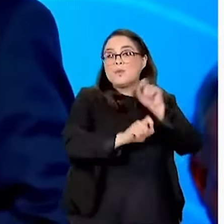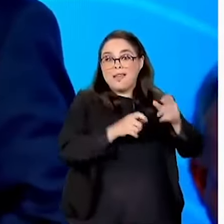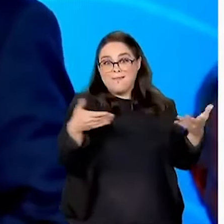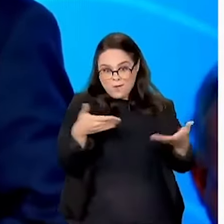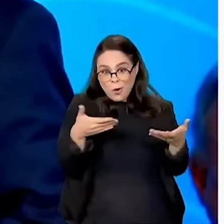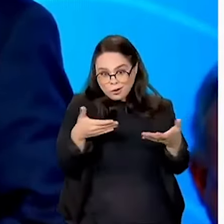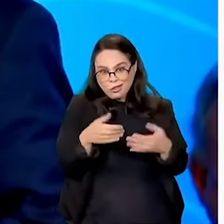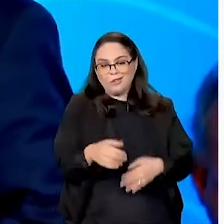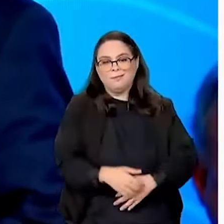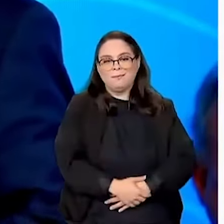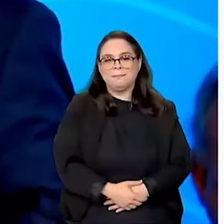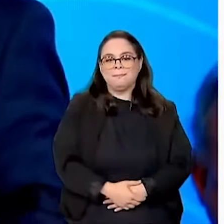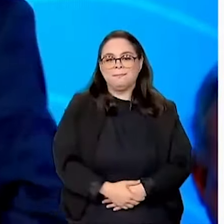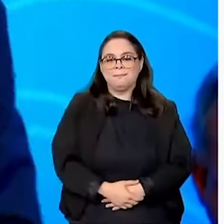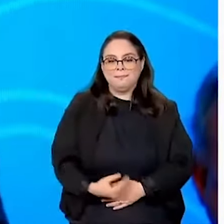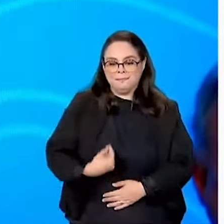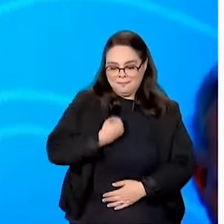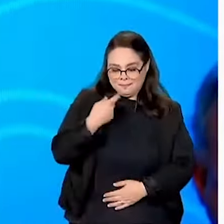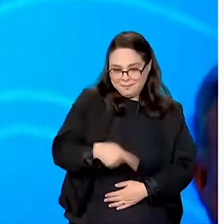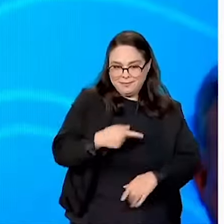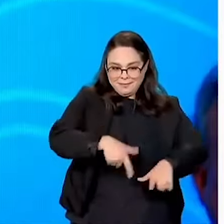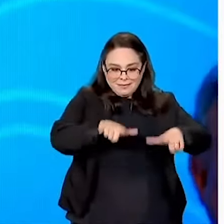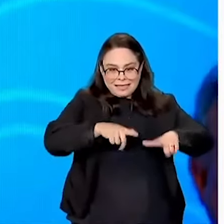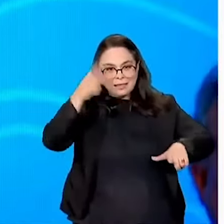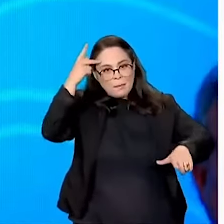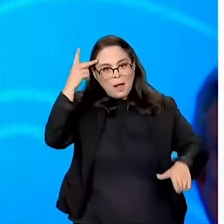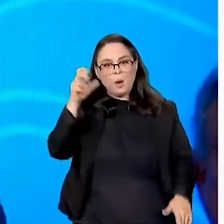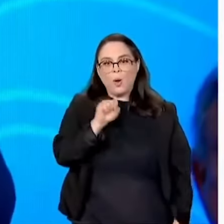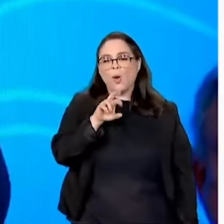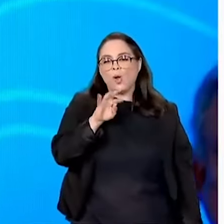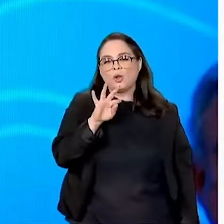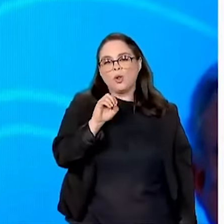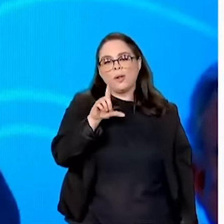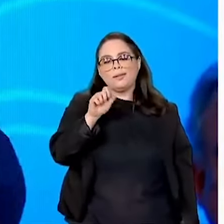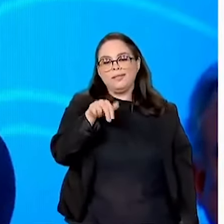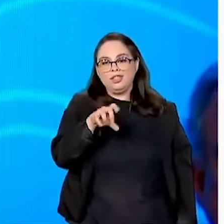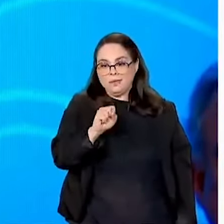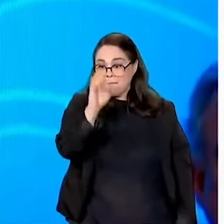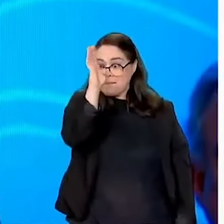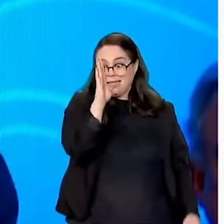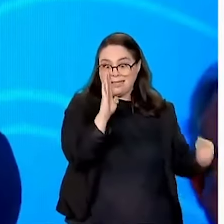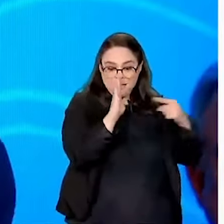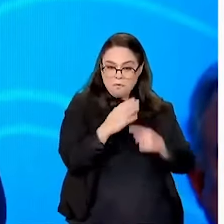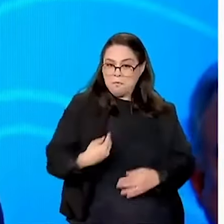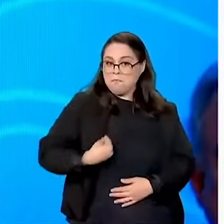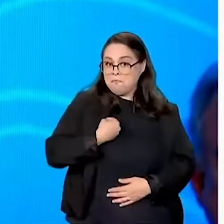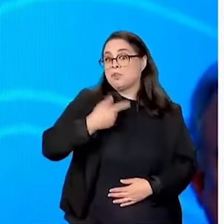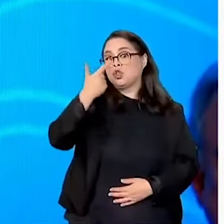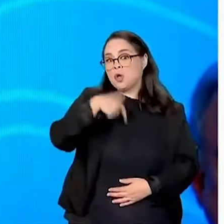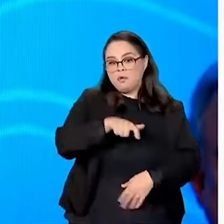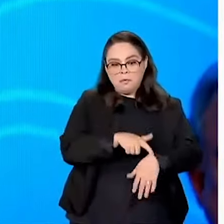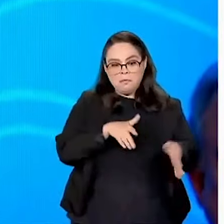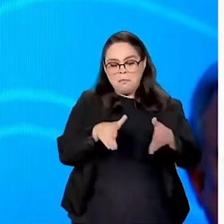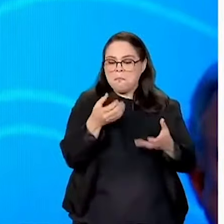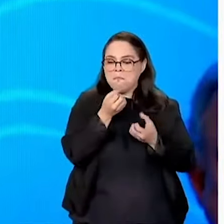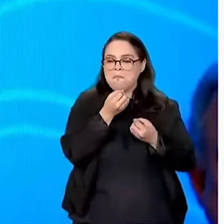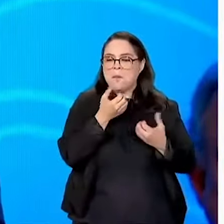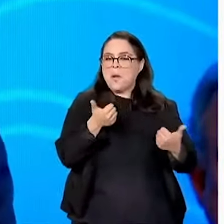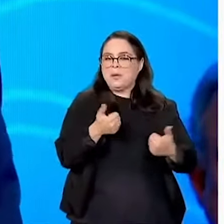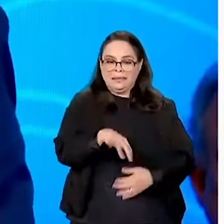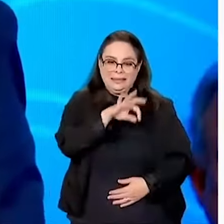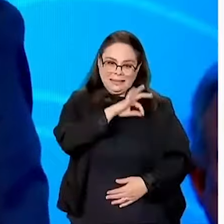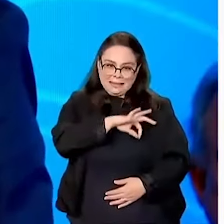hoje, aqui em Hortolândia, o Brasil vive outra vez um bom momento. A